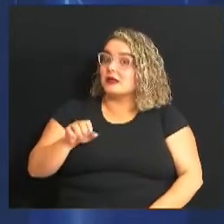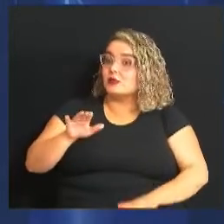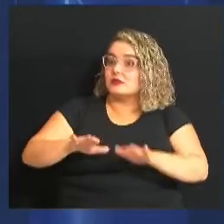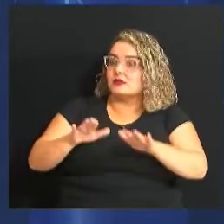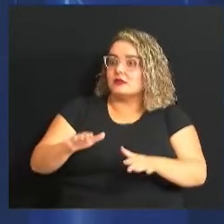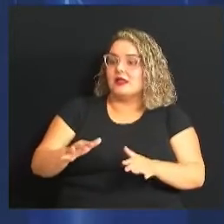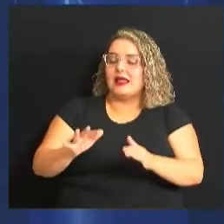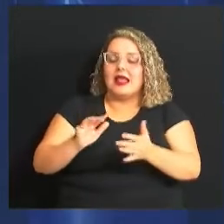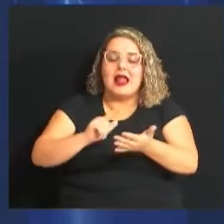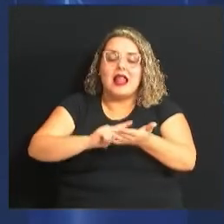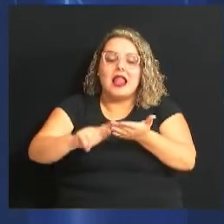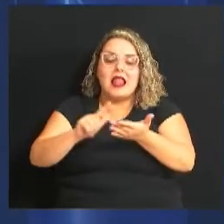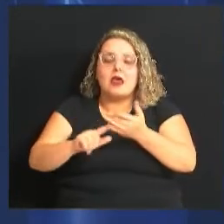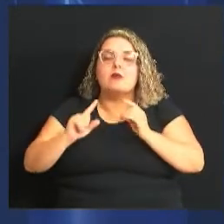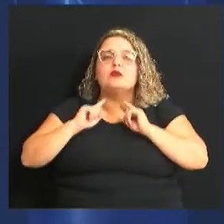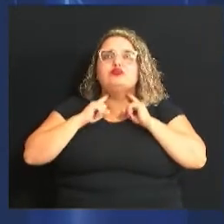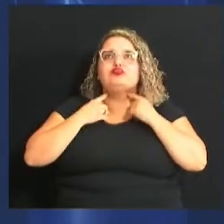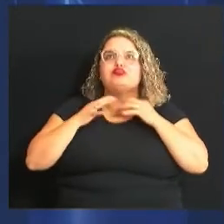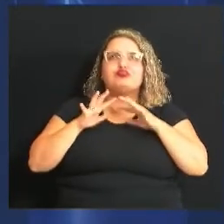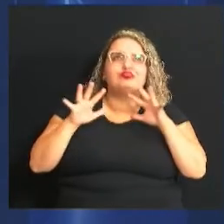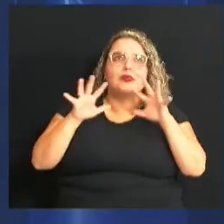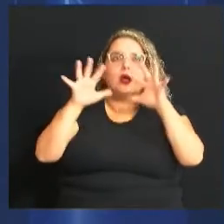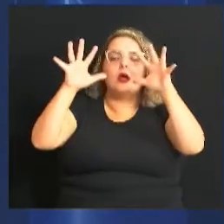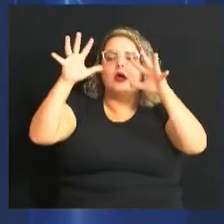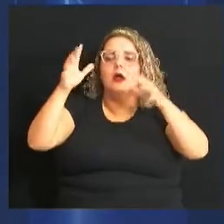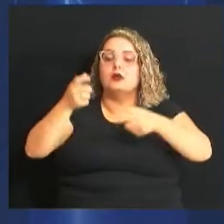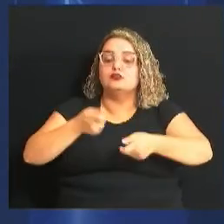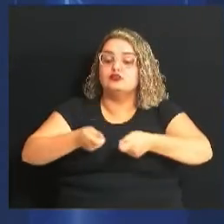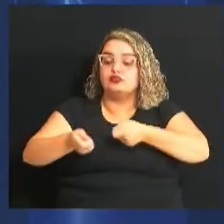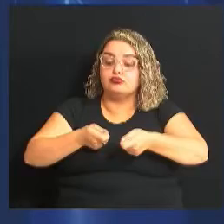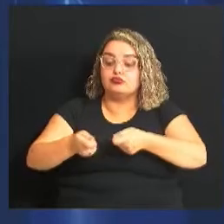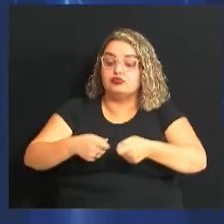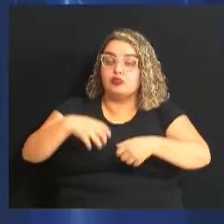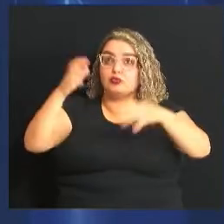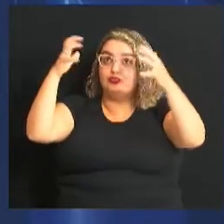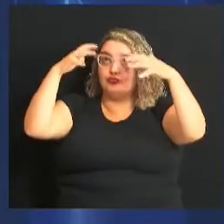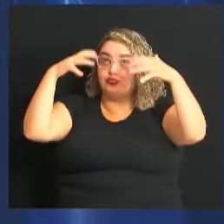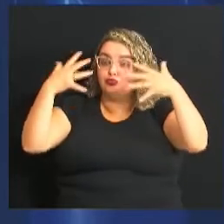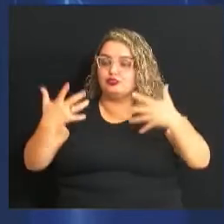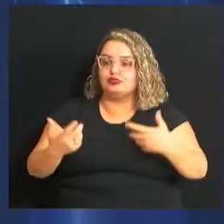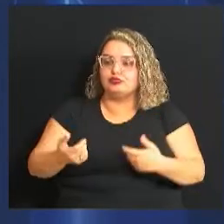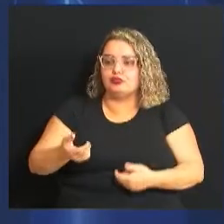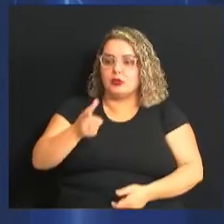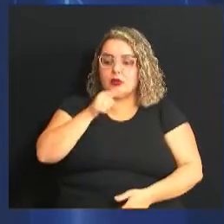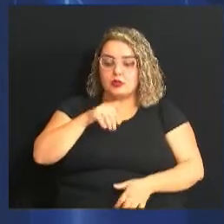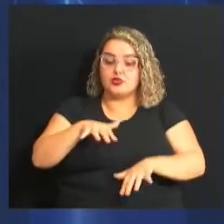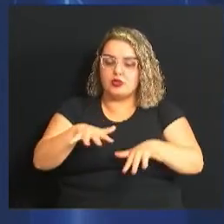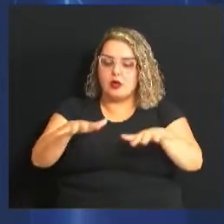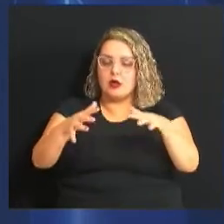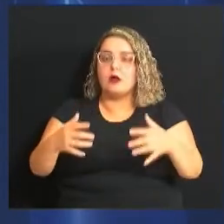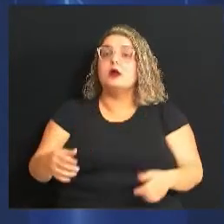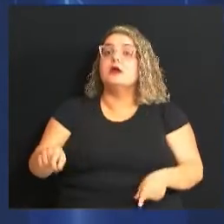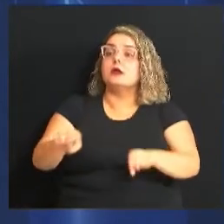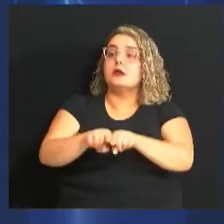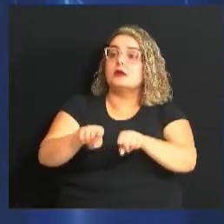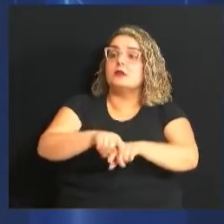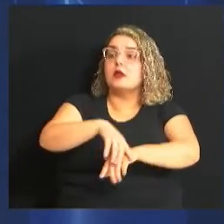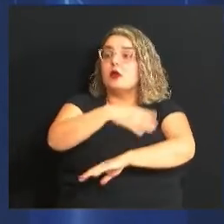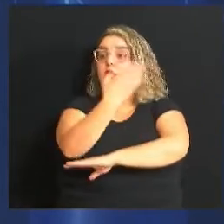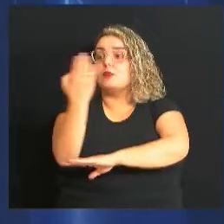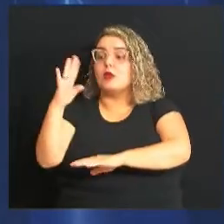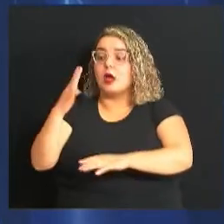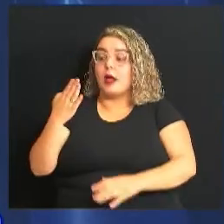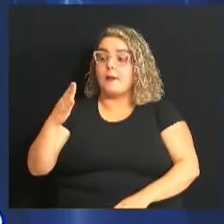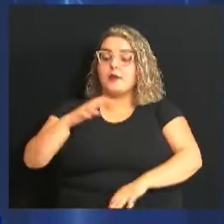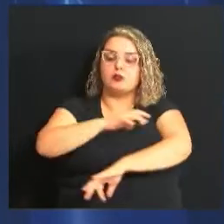a poluição do ar, regula fluxo de água, aumenta a biodiversidade, porque atrai mais animais, e também ameniza